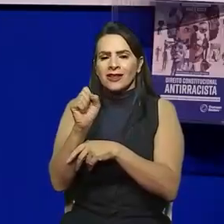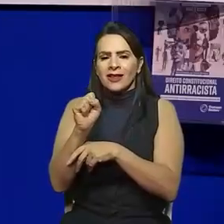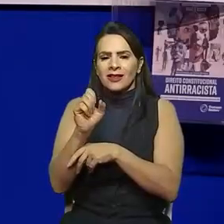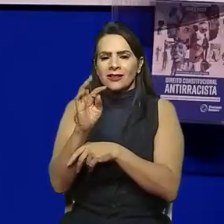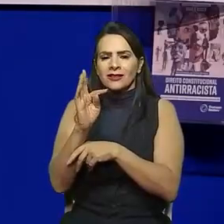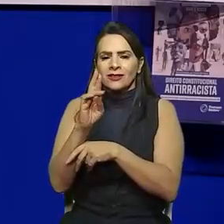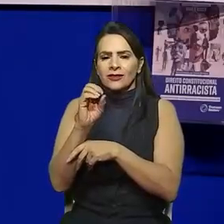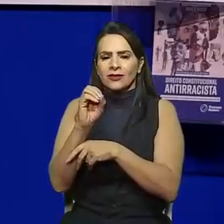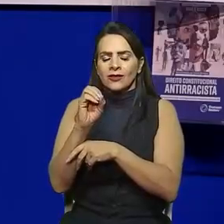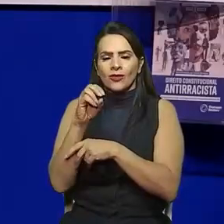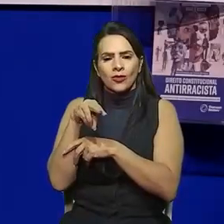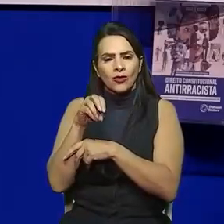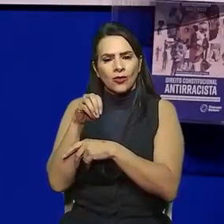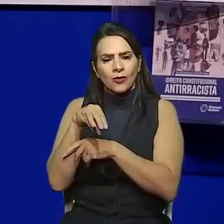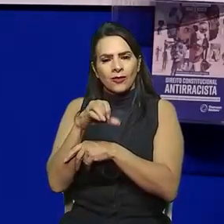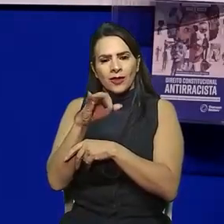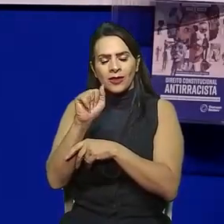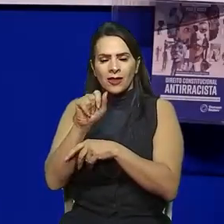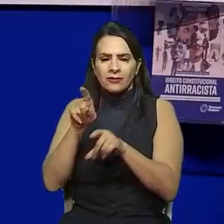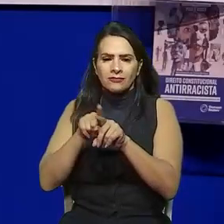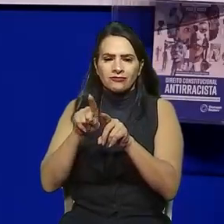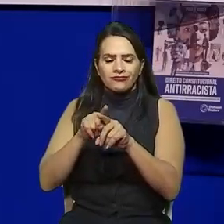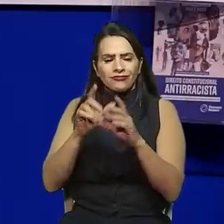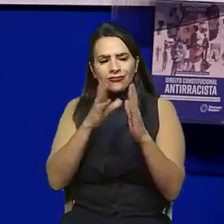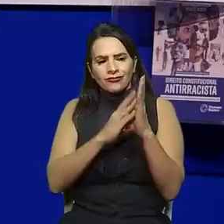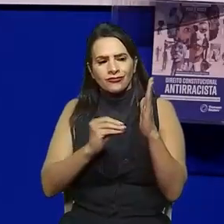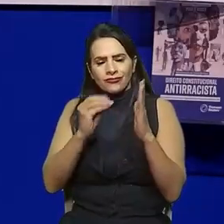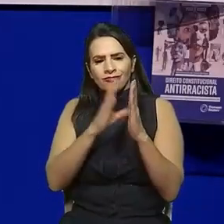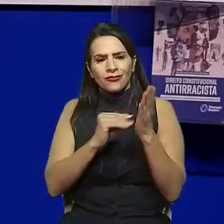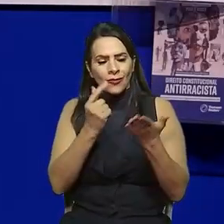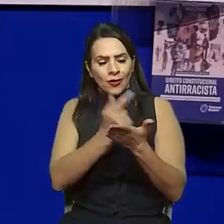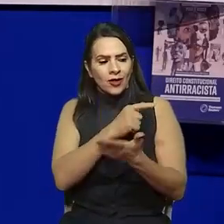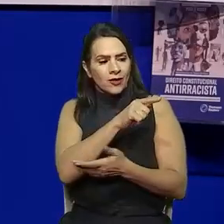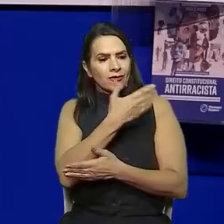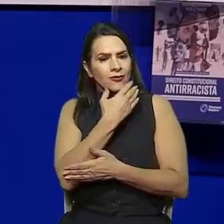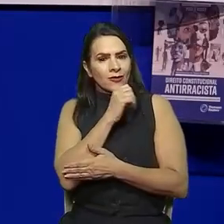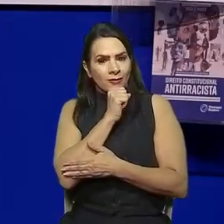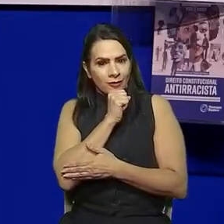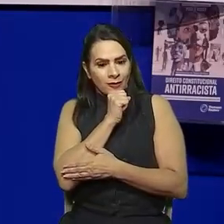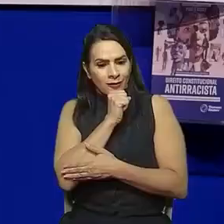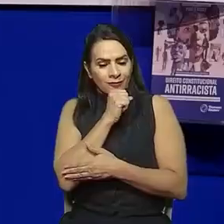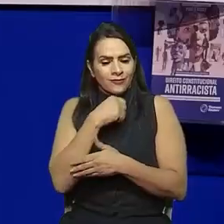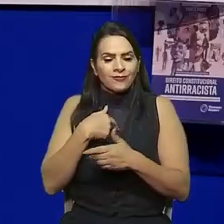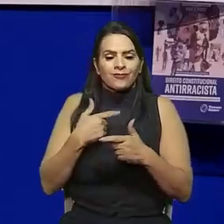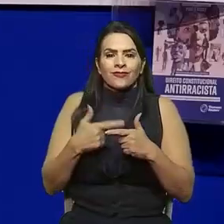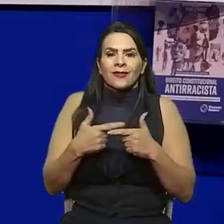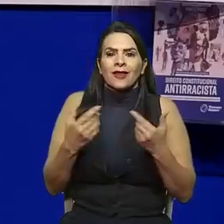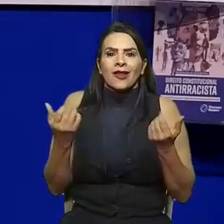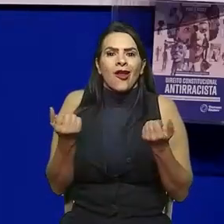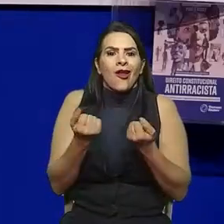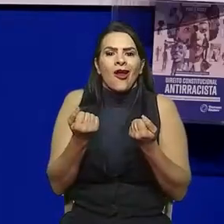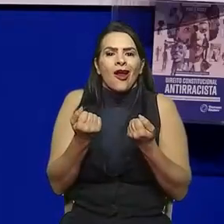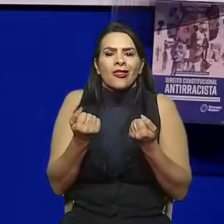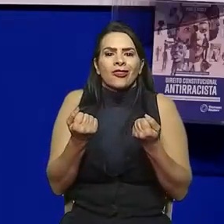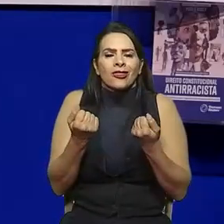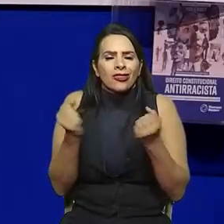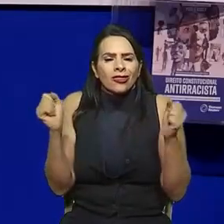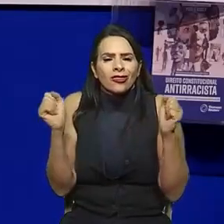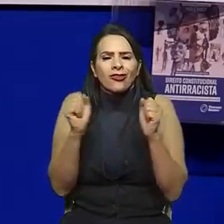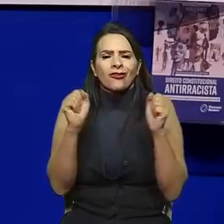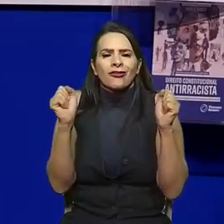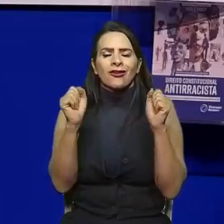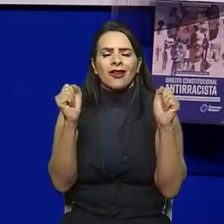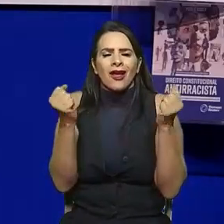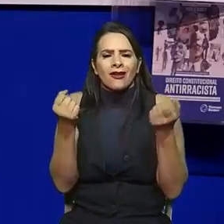baseado nos livros do papai, em função de que eu gostava de livro de cozinha e desses